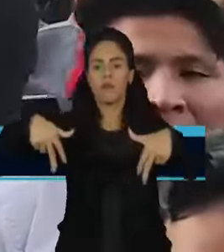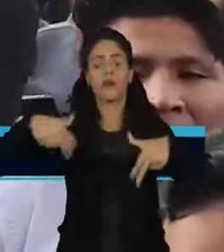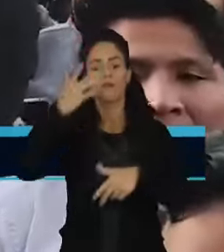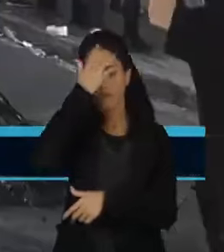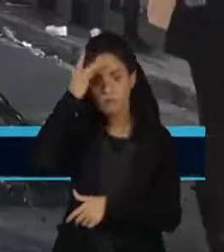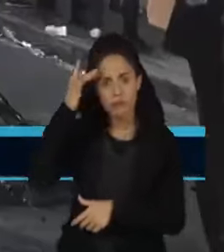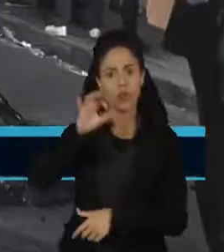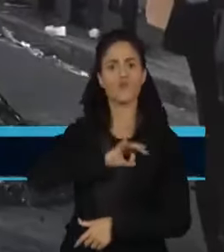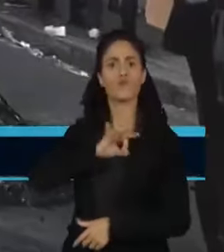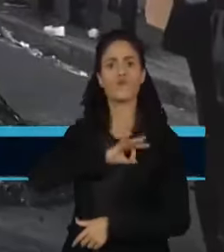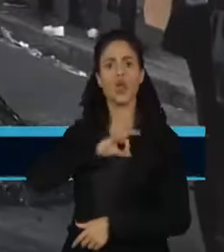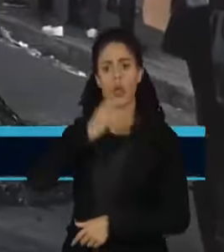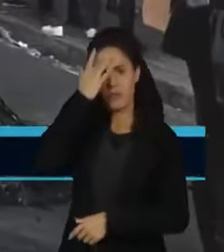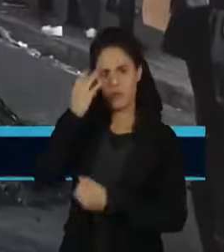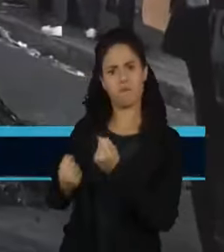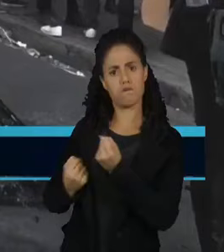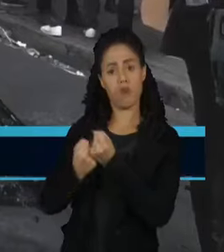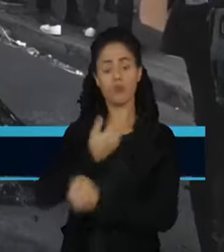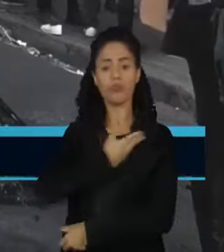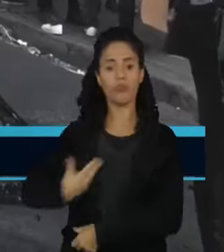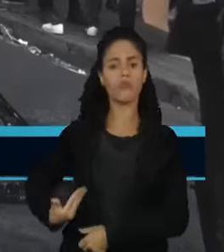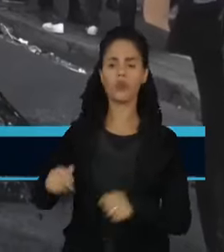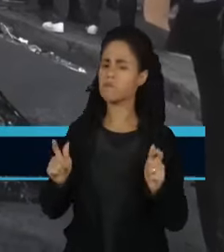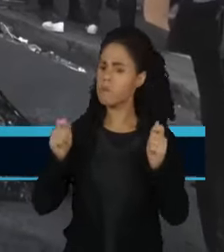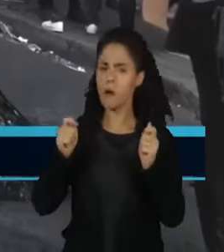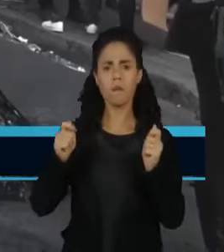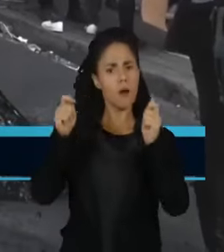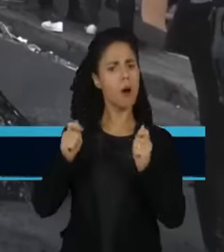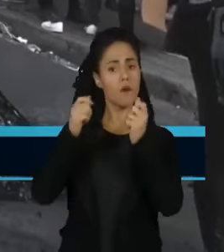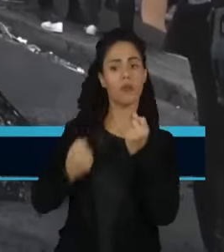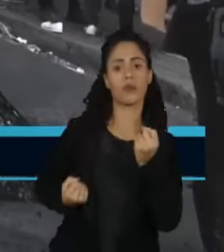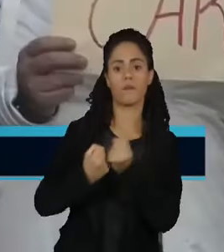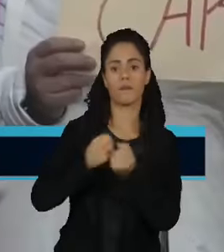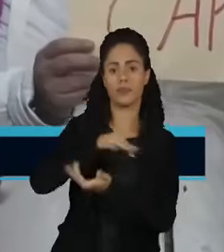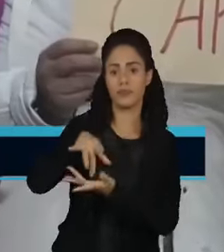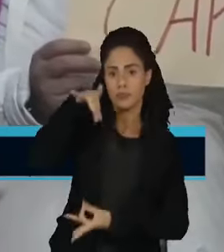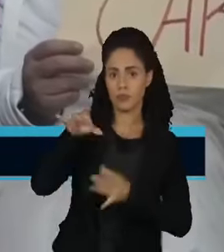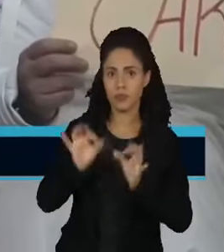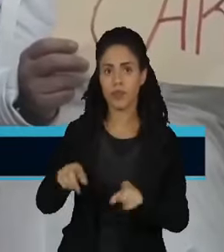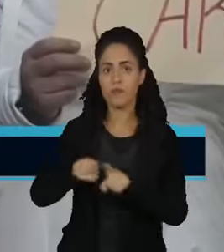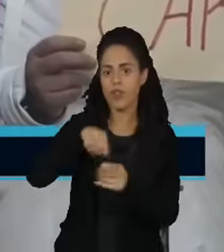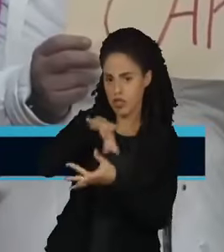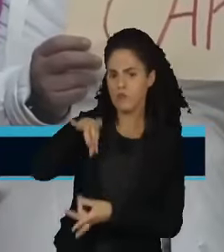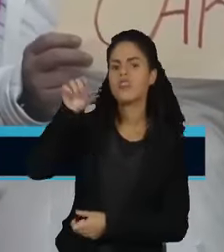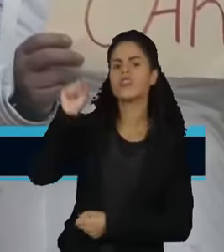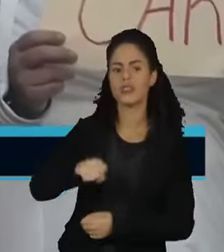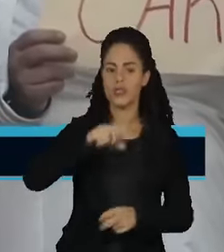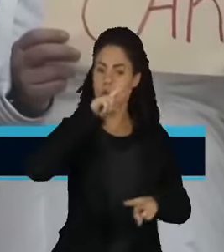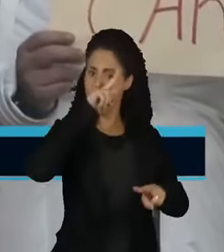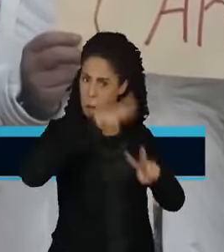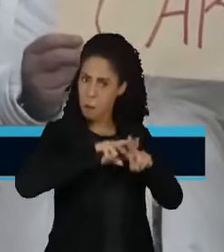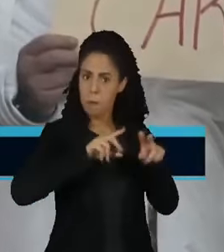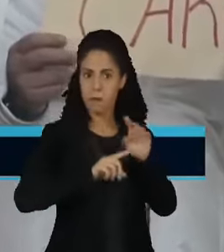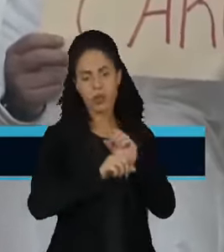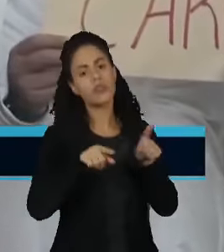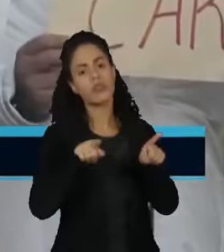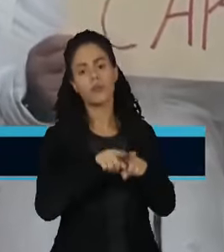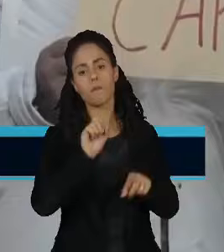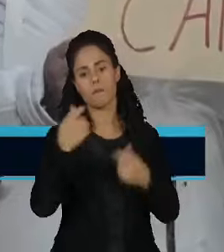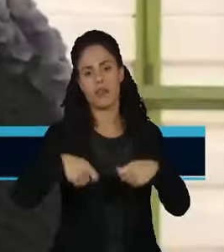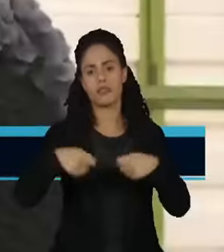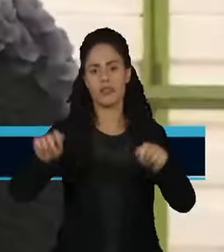de Polícia, apoiadores do governo se manifestaram a favor da democracia. Democracia, sim, prisão para os golpistas, diziam